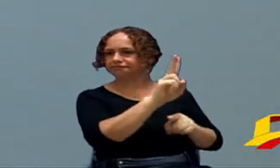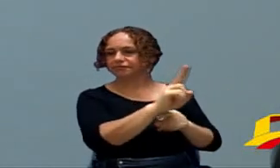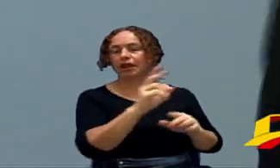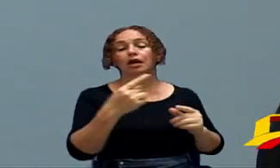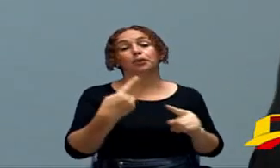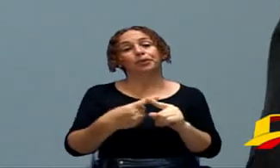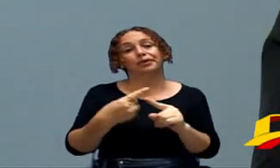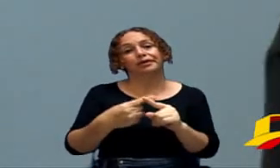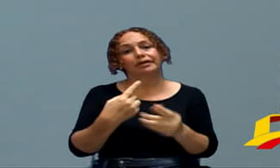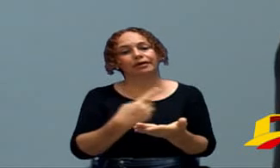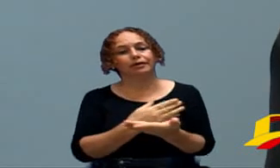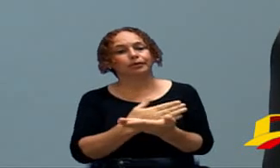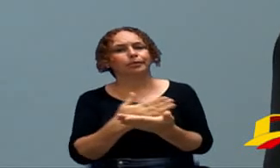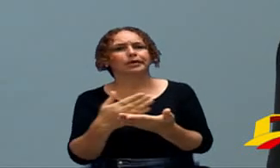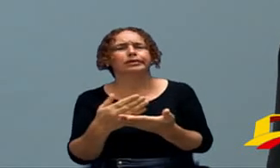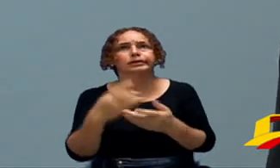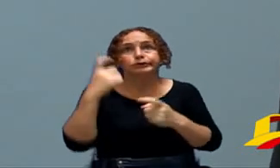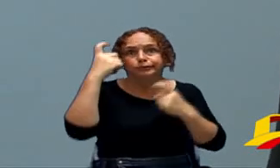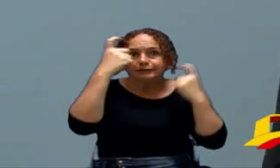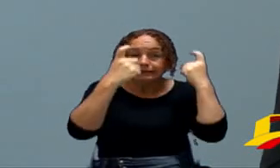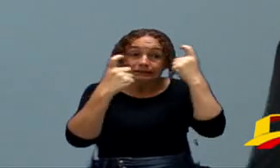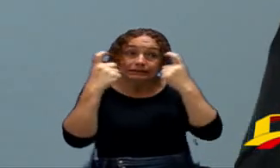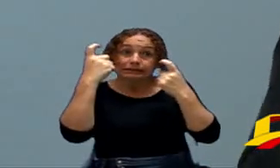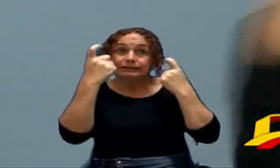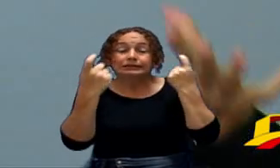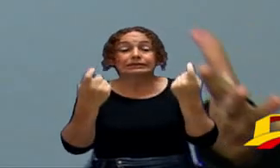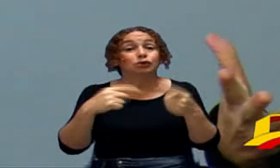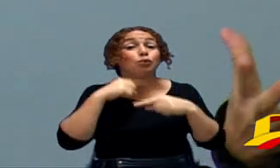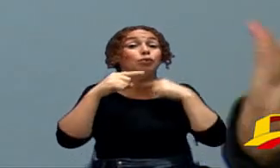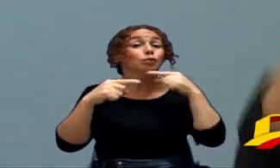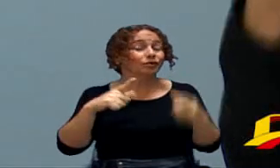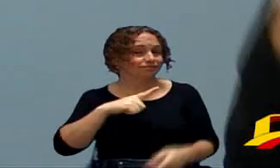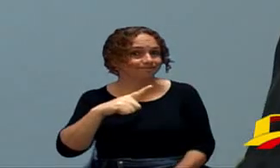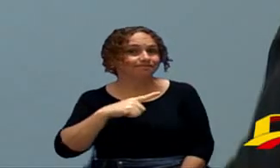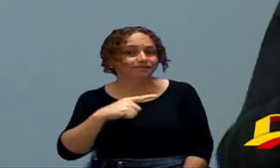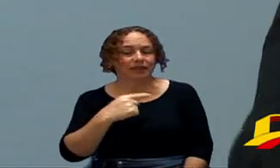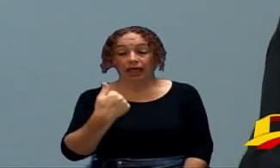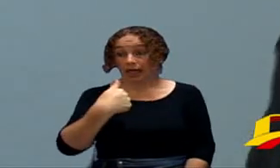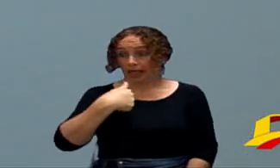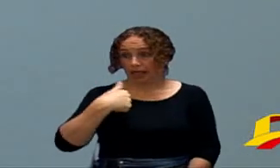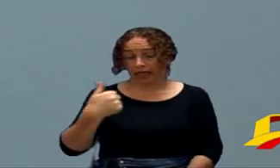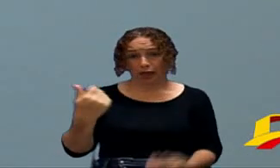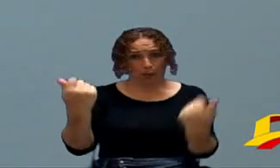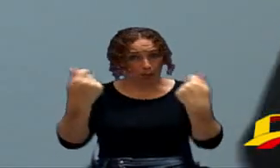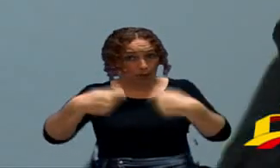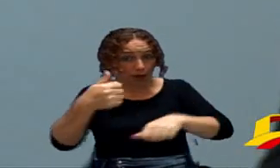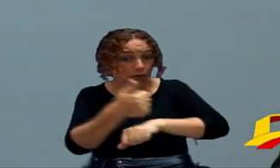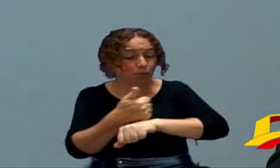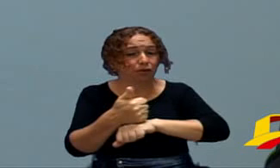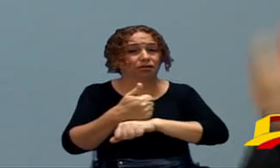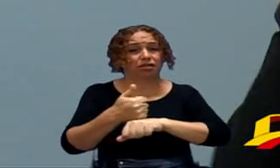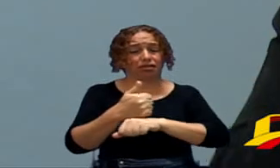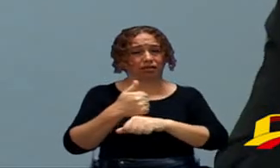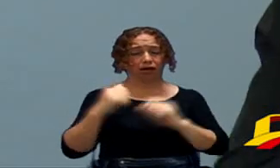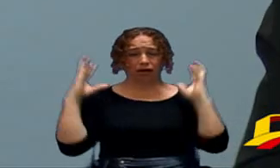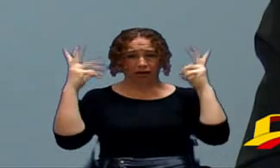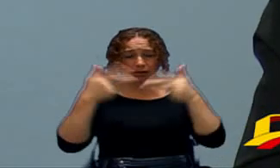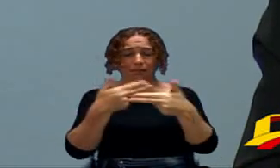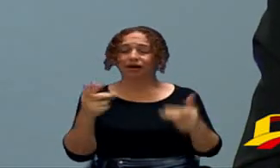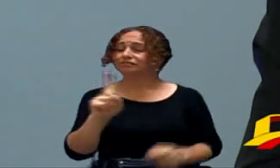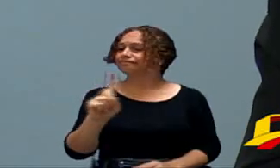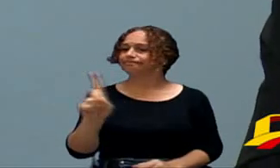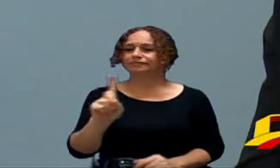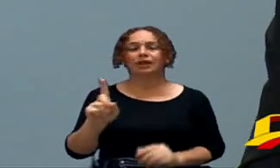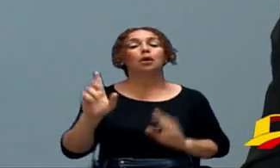dúvida. Eu não sou especialista, né, na área veterinária, muito menos específica na área de elefantes, Mas